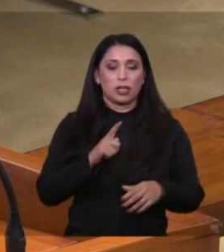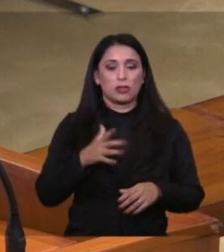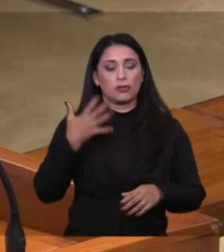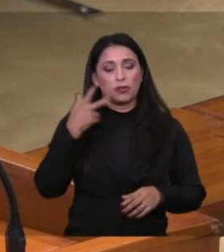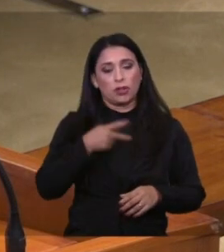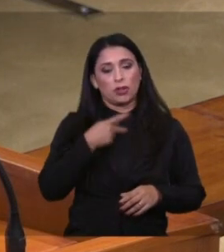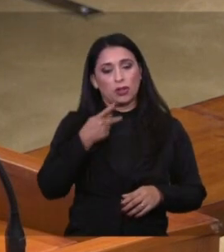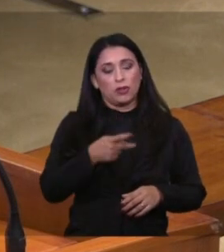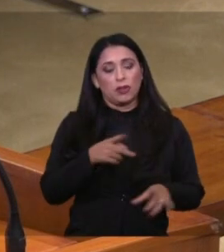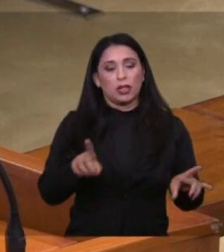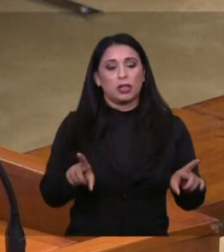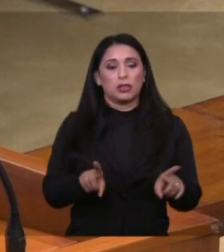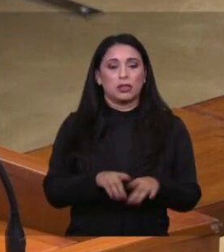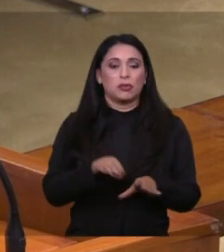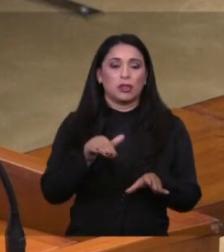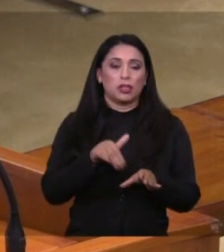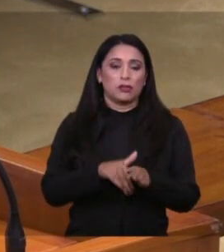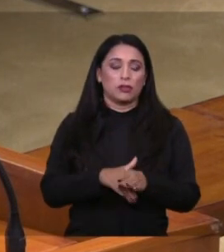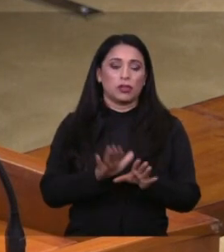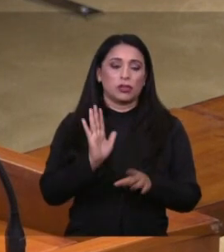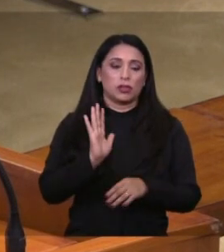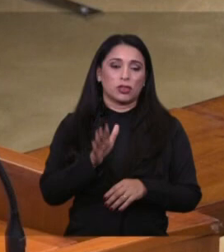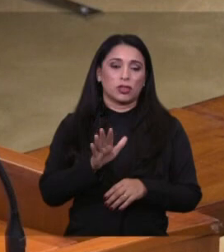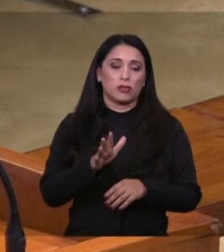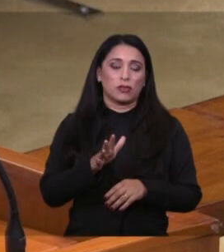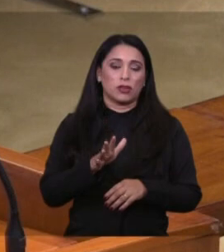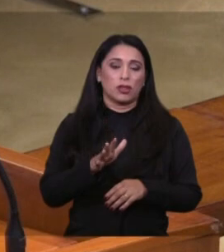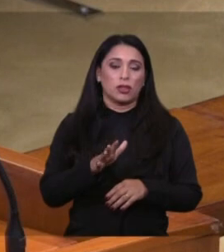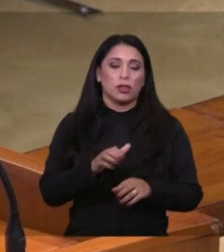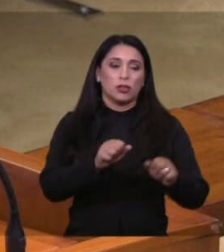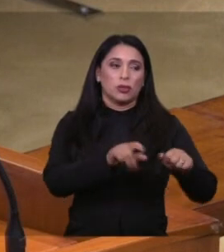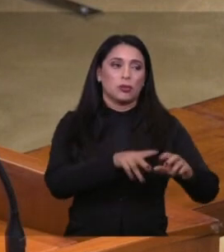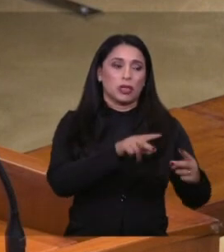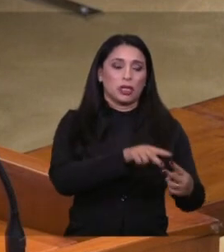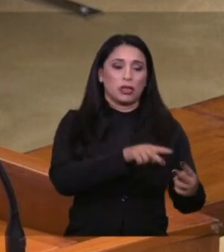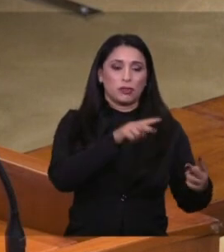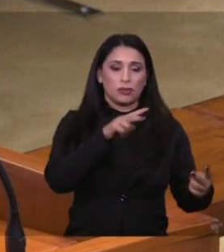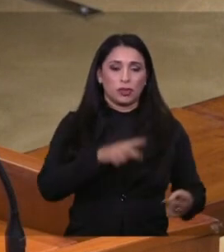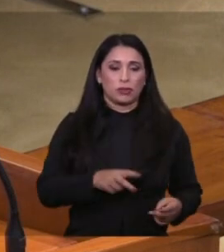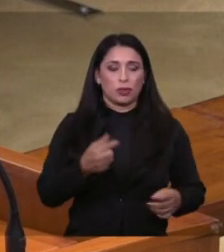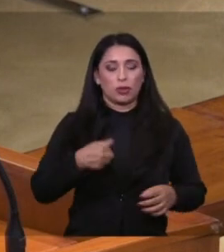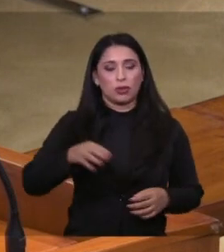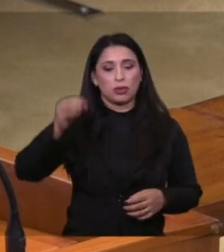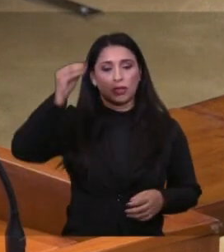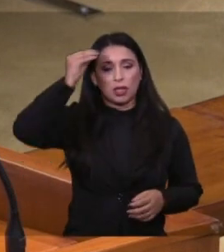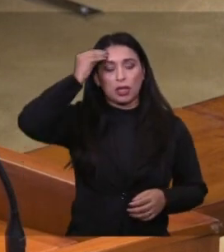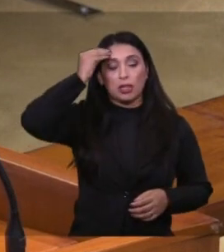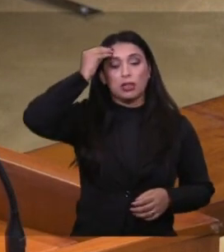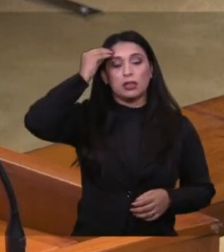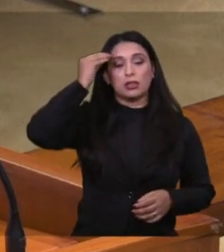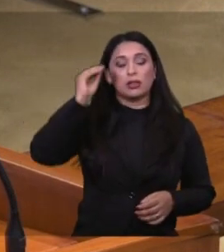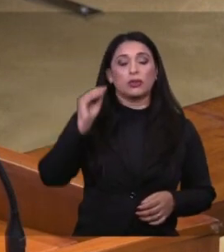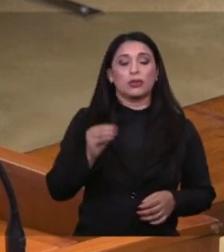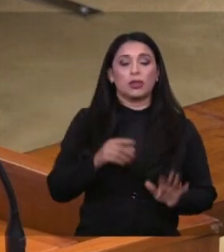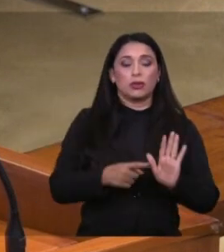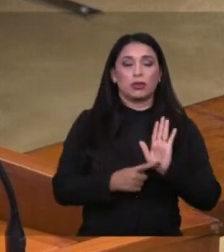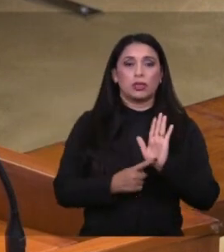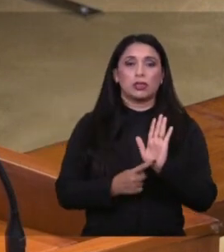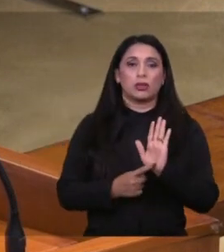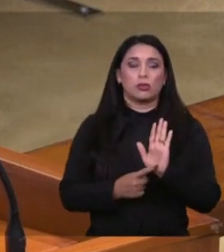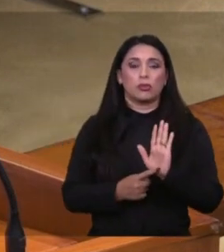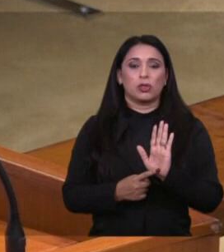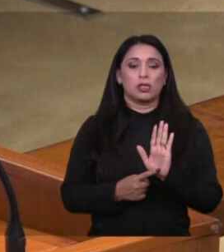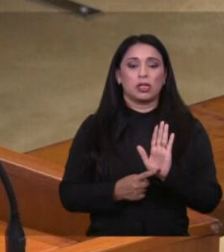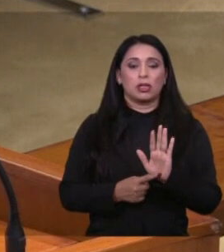tribuna e também a votos que já foram, que constaram do plenário virtual, entende-se que a posição que é externada